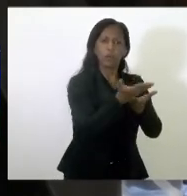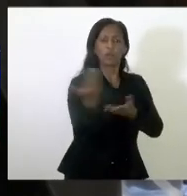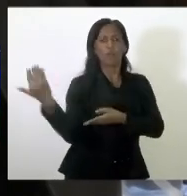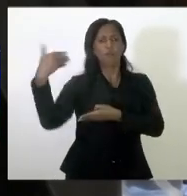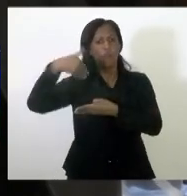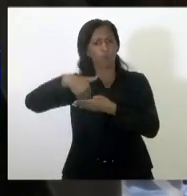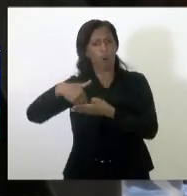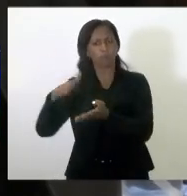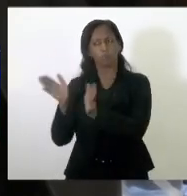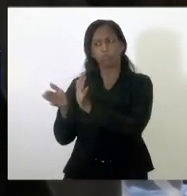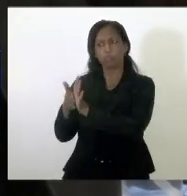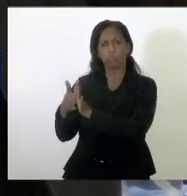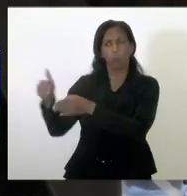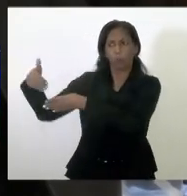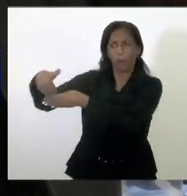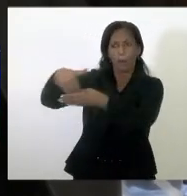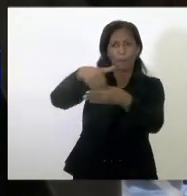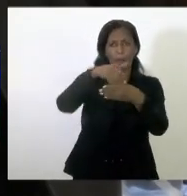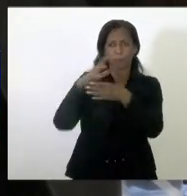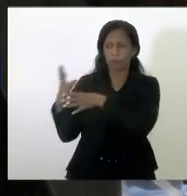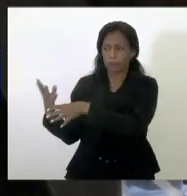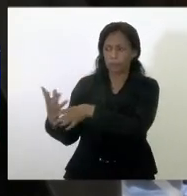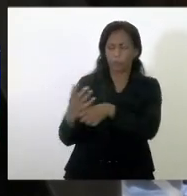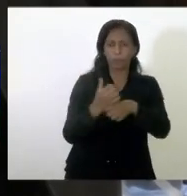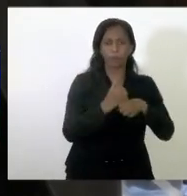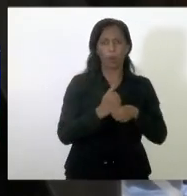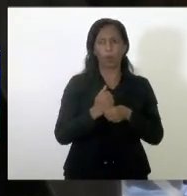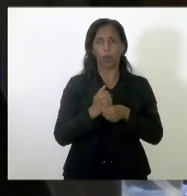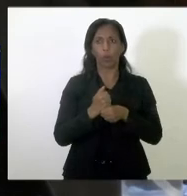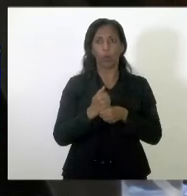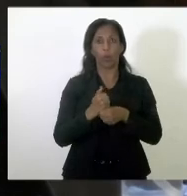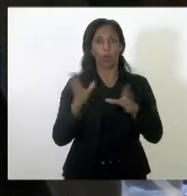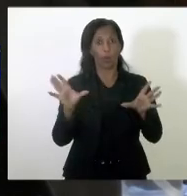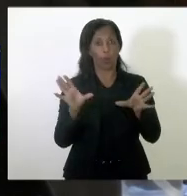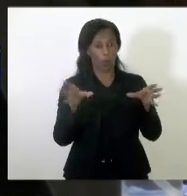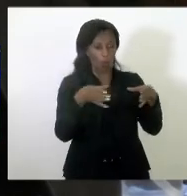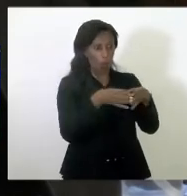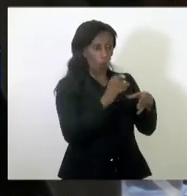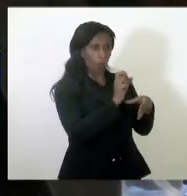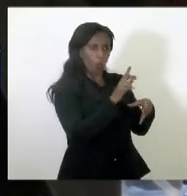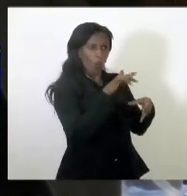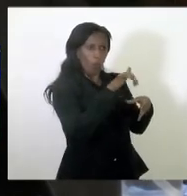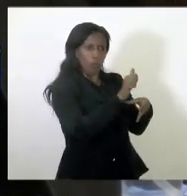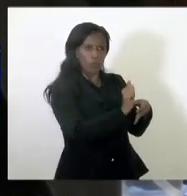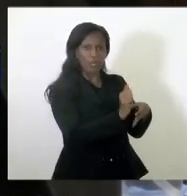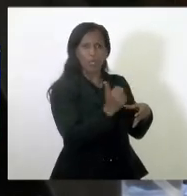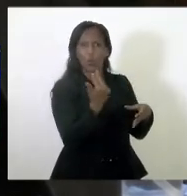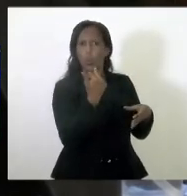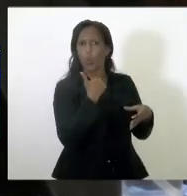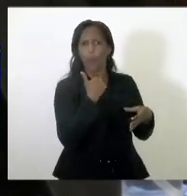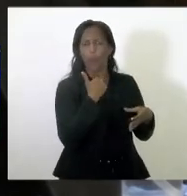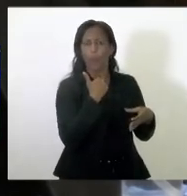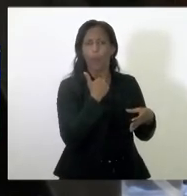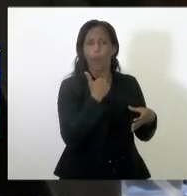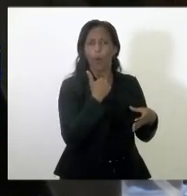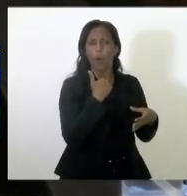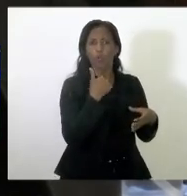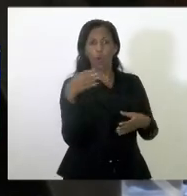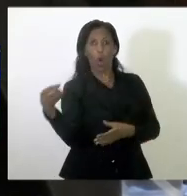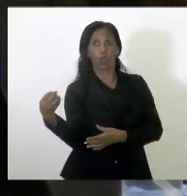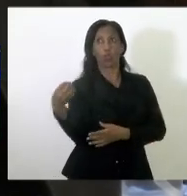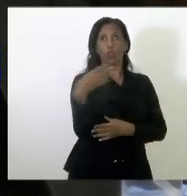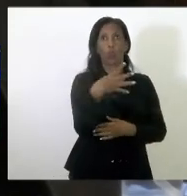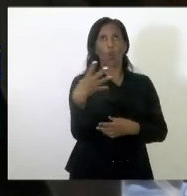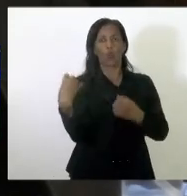pelo voto popular. O Conselho Supervisor do Regime de Recuperação Fiscal, com todo o respeito, não pode se colocar como um novo poder